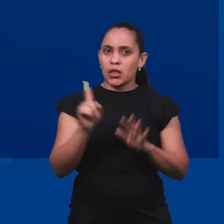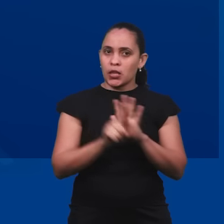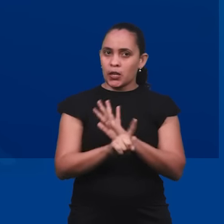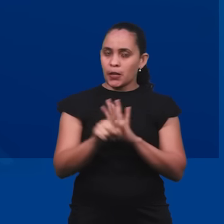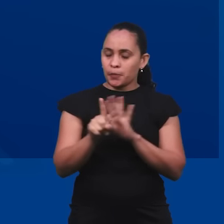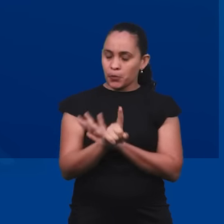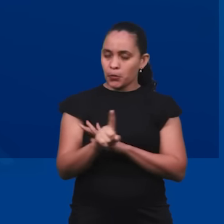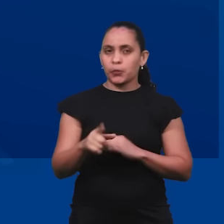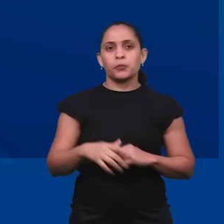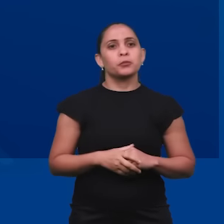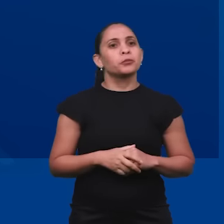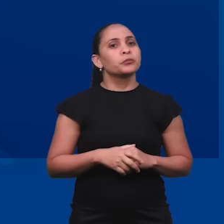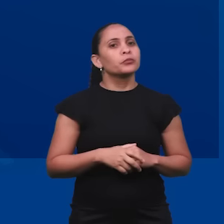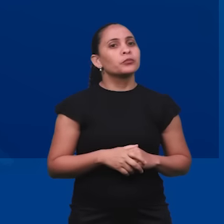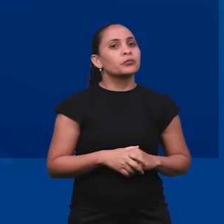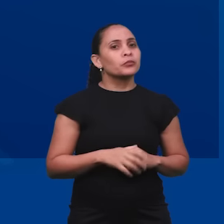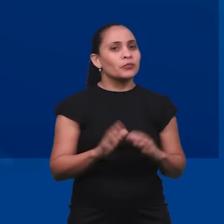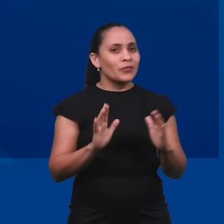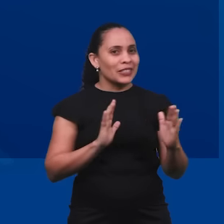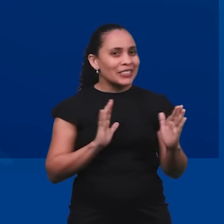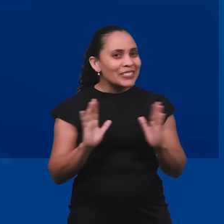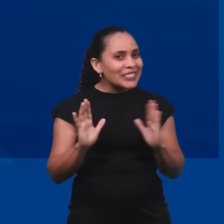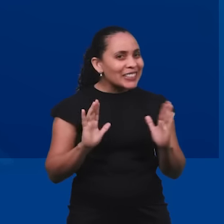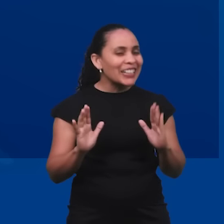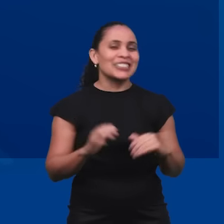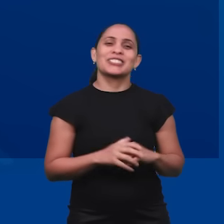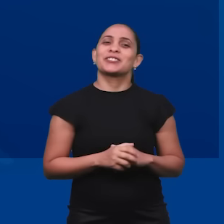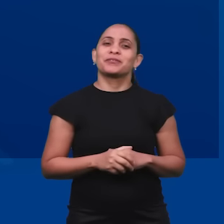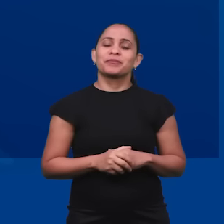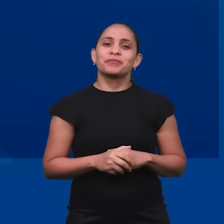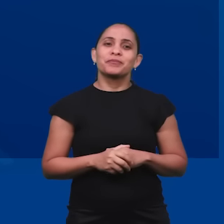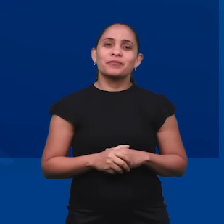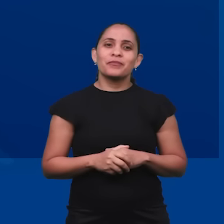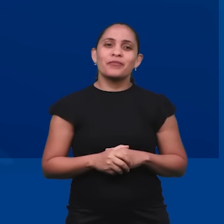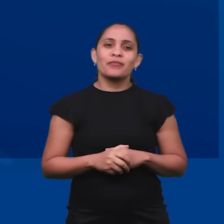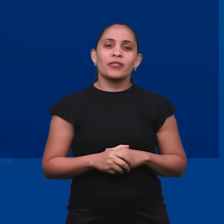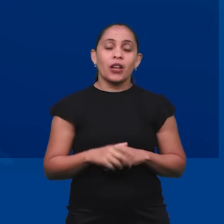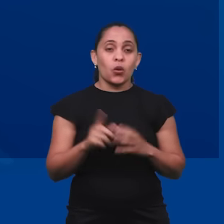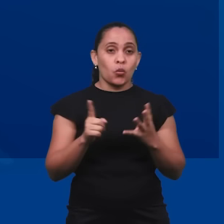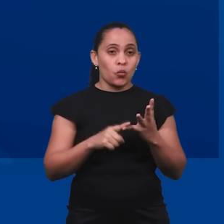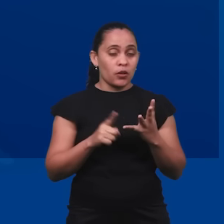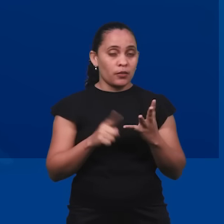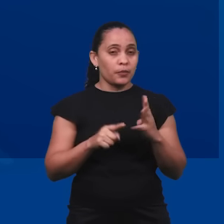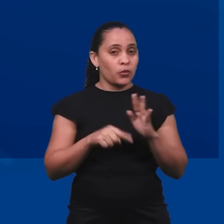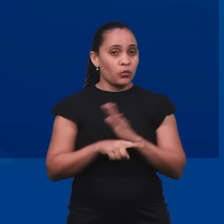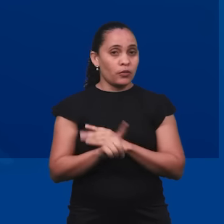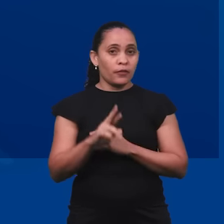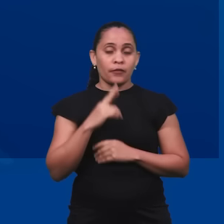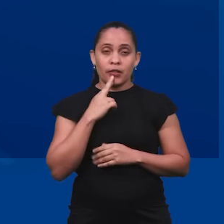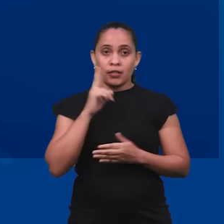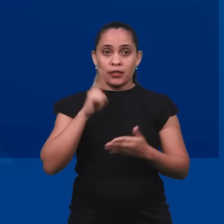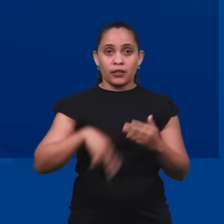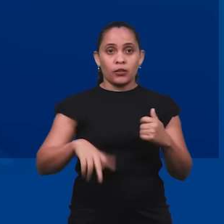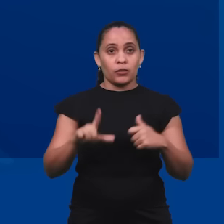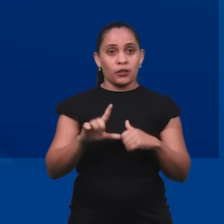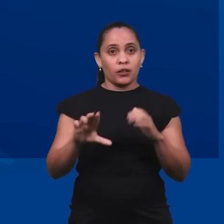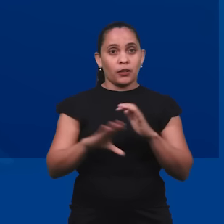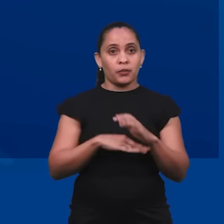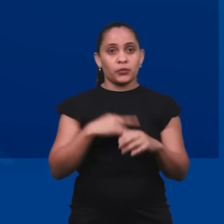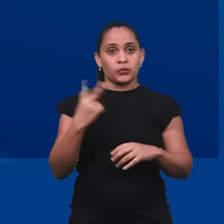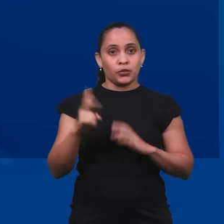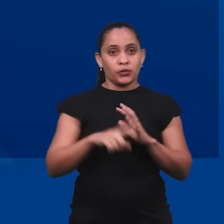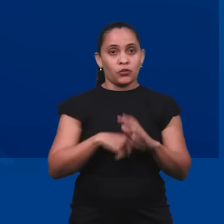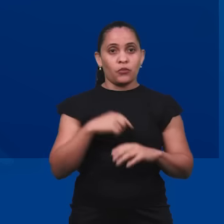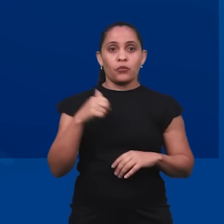destinada à classe de acessibilidade. A 4ª questão diz o seguinte: leia Lucas capítulo 2,